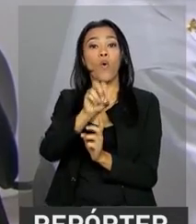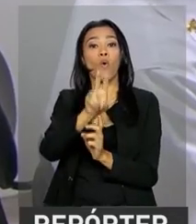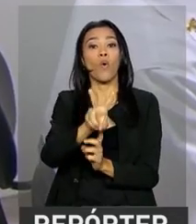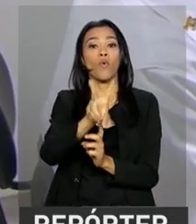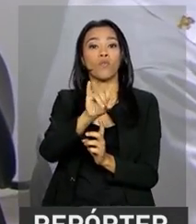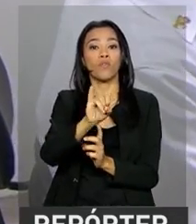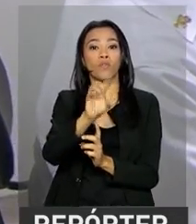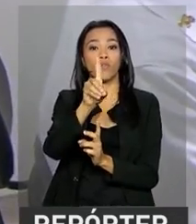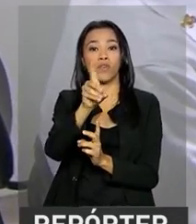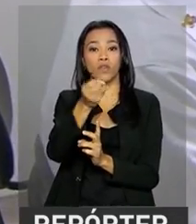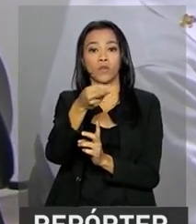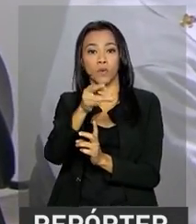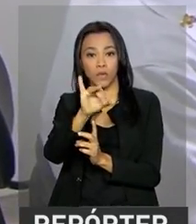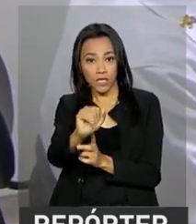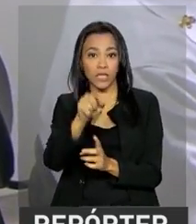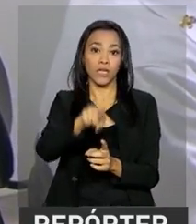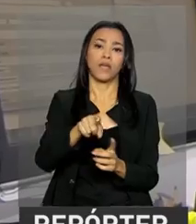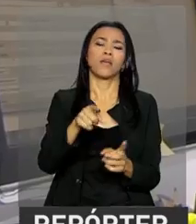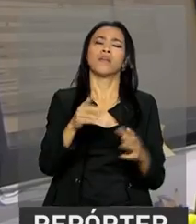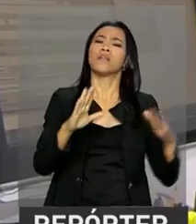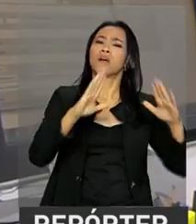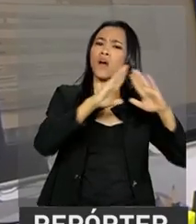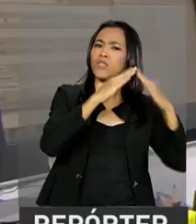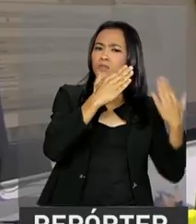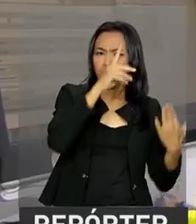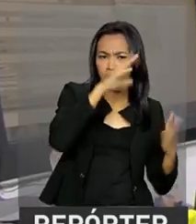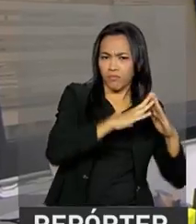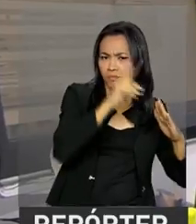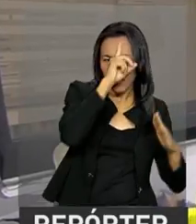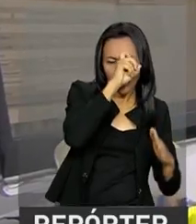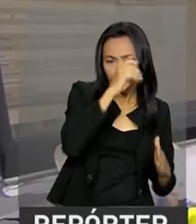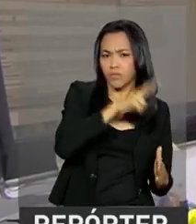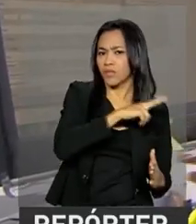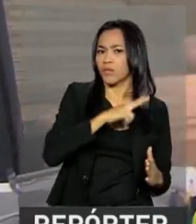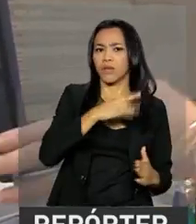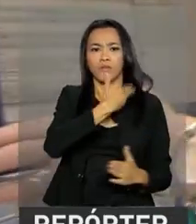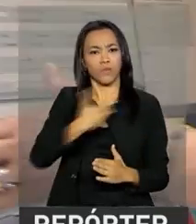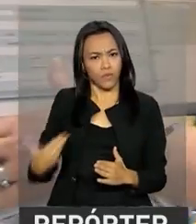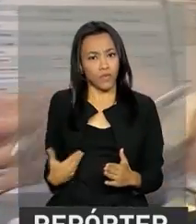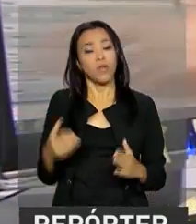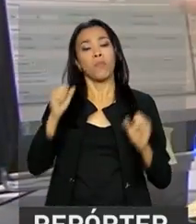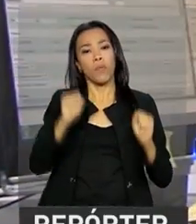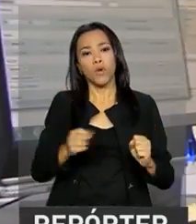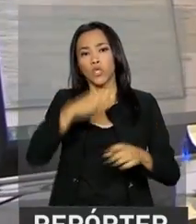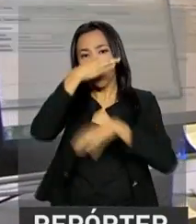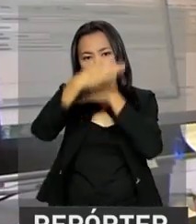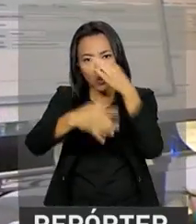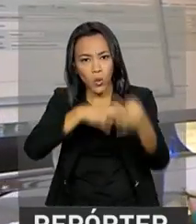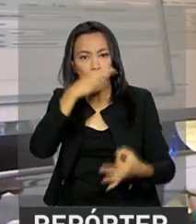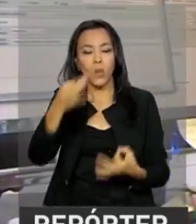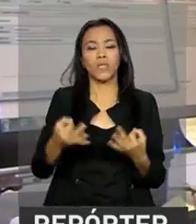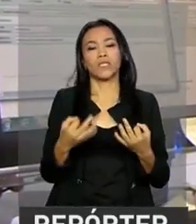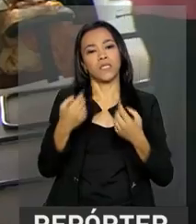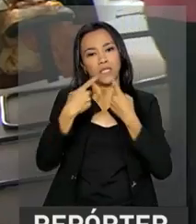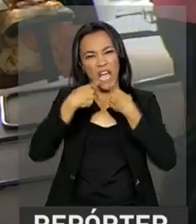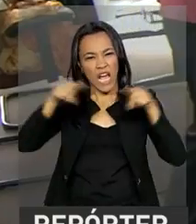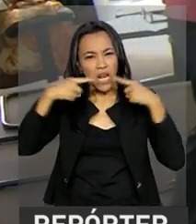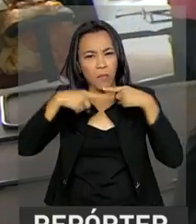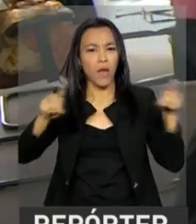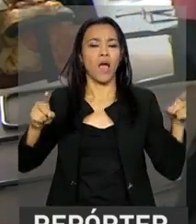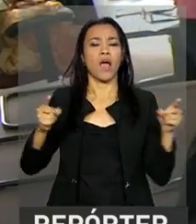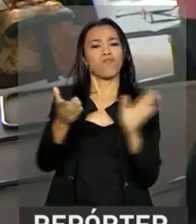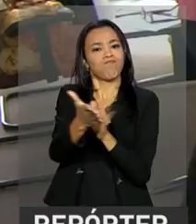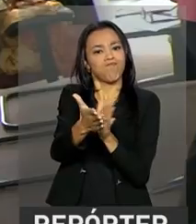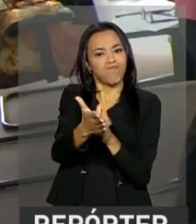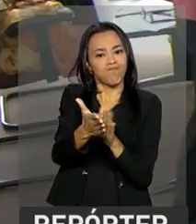funcionários dos hospitais públicos e privados podem tirar dúvidas e registrar críticas sugestões e elogios para